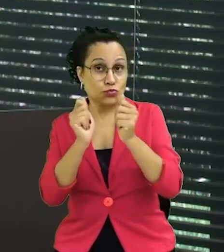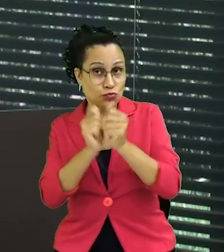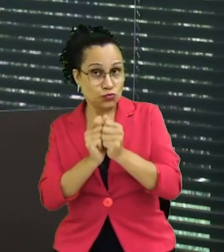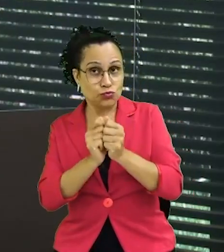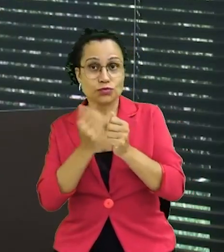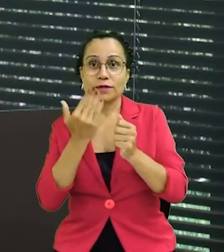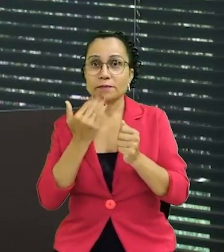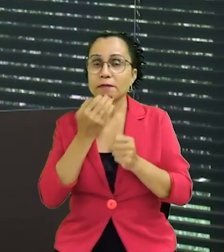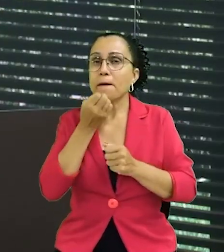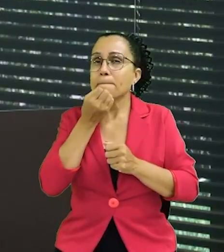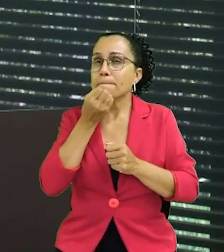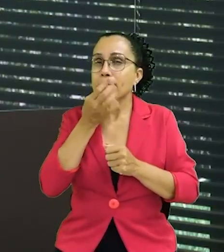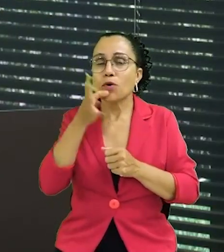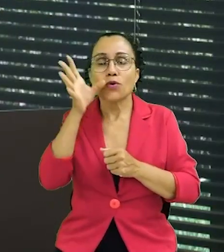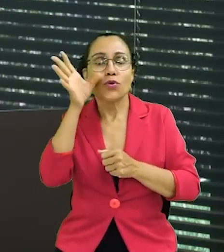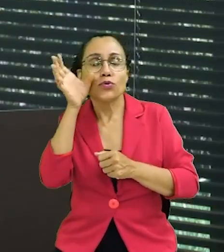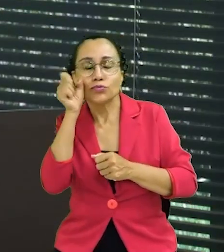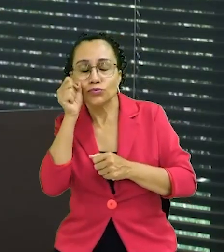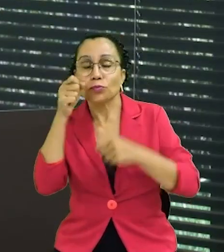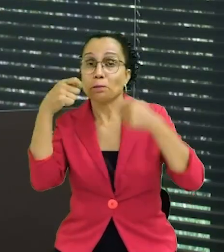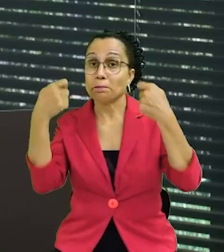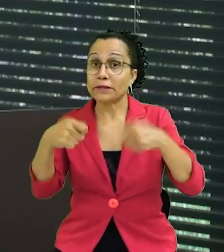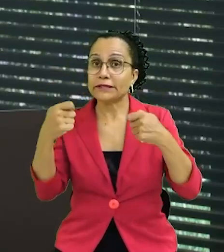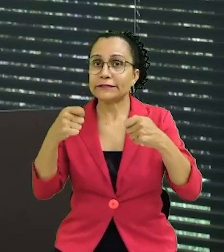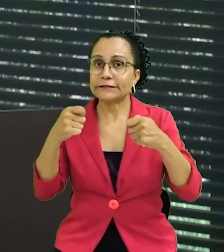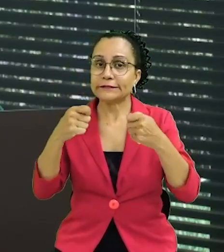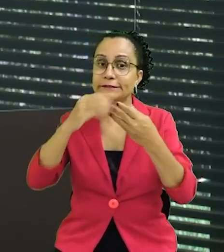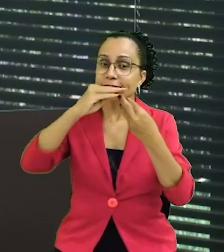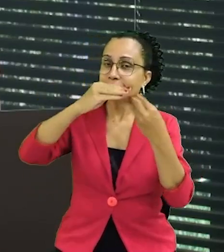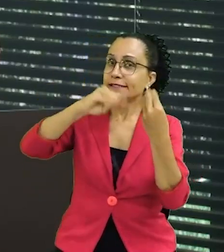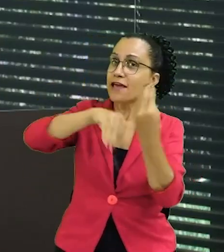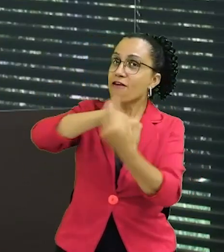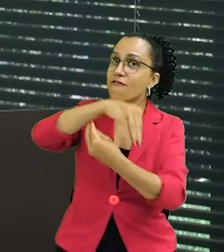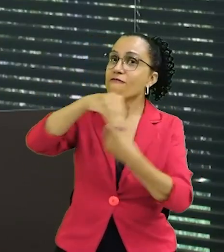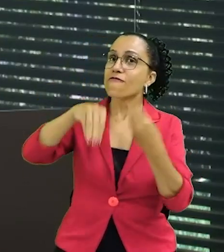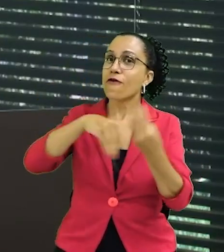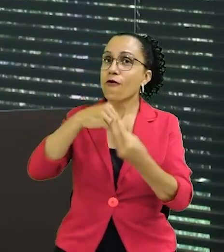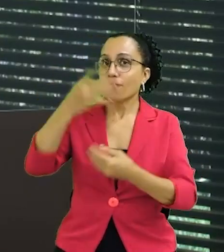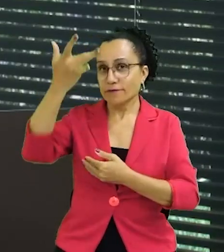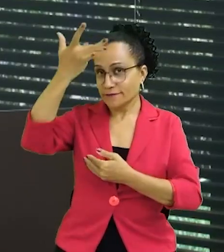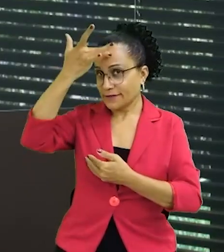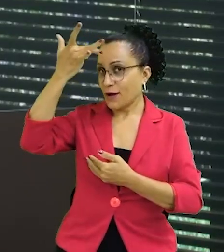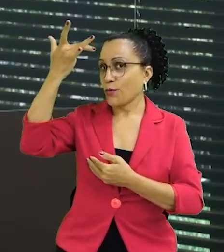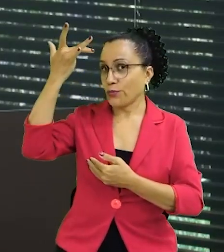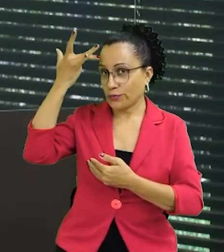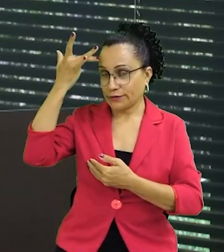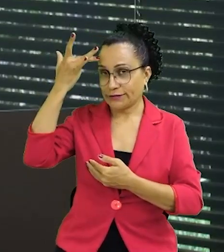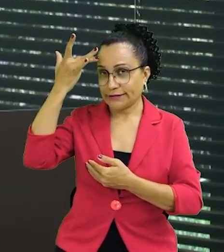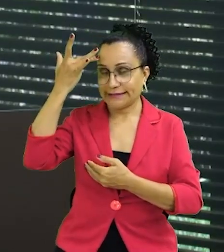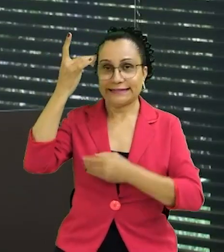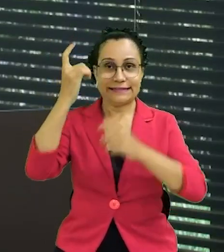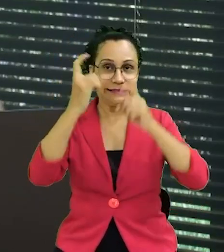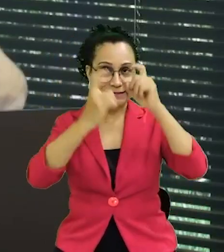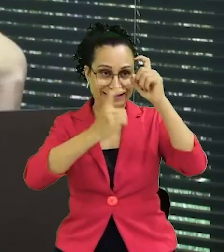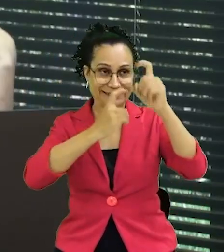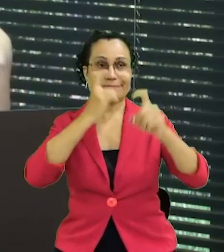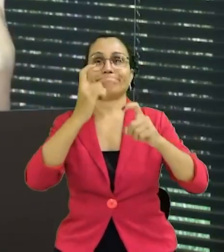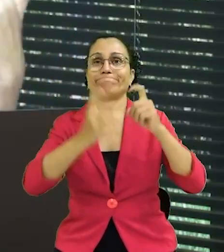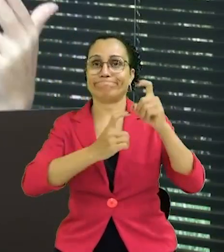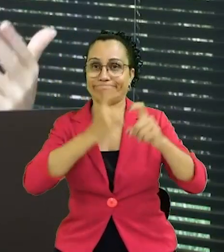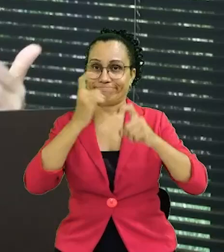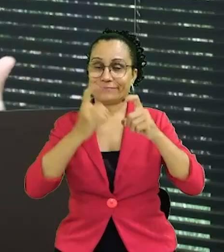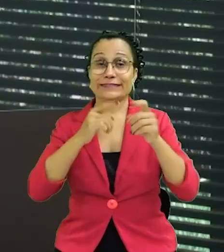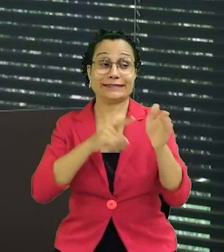bom sono, nós sabemos que afeta diretamente a saúde mental. E esta é uma preocupação, a gente vê